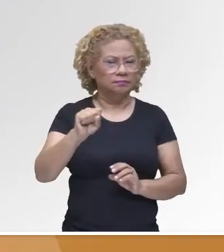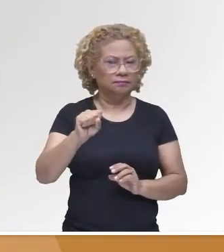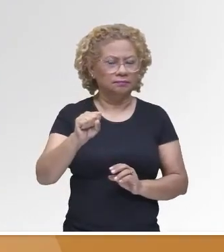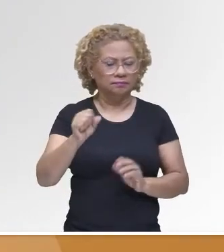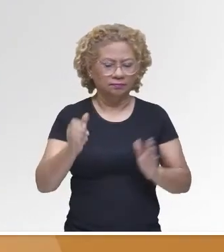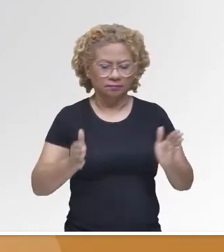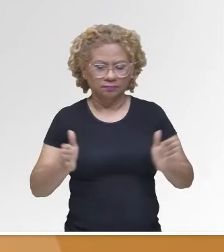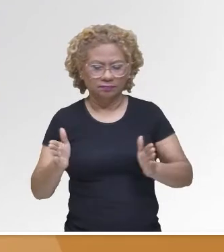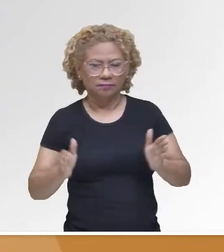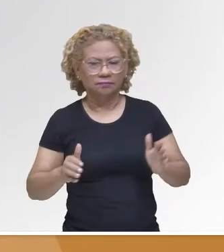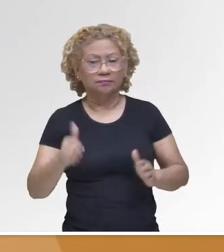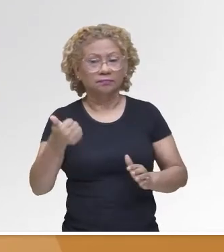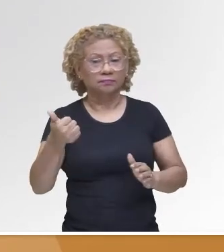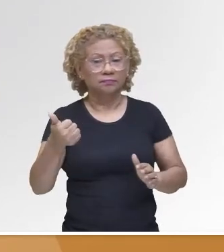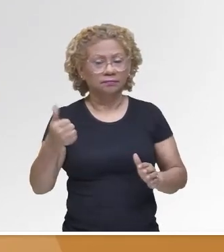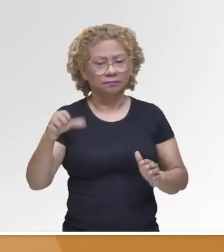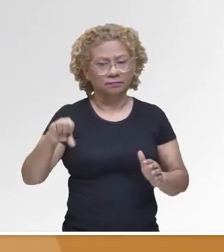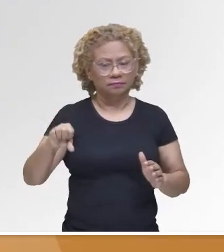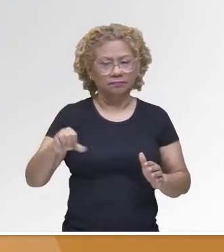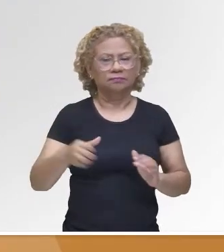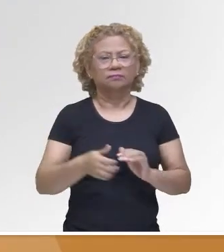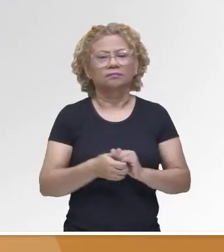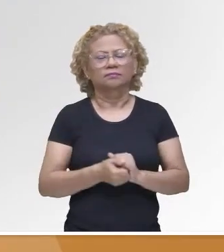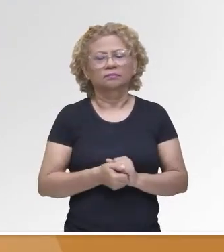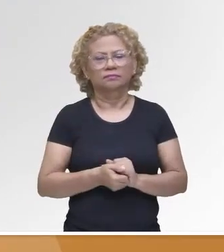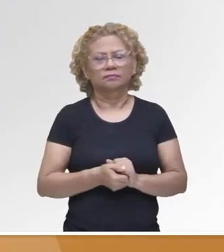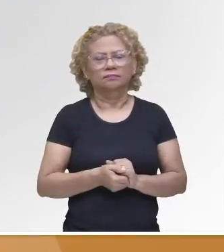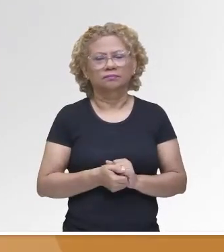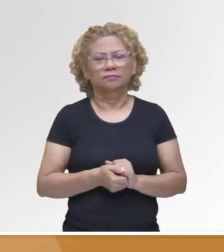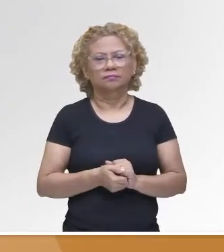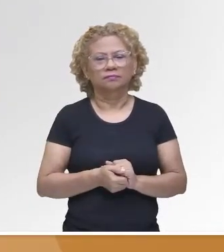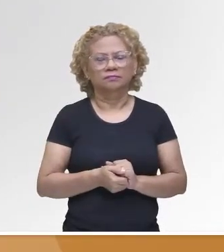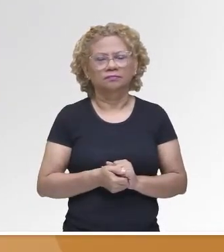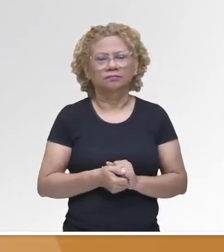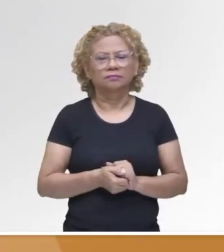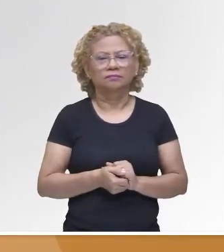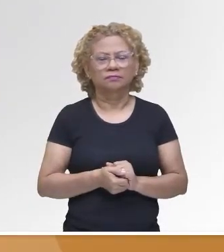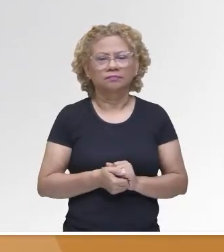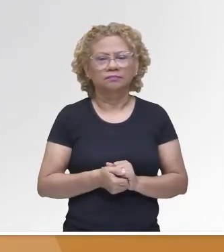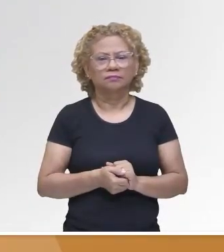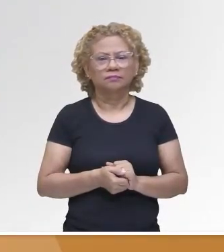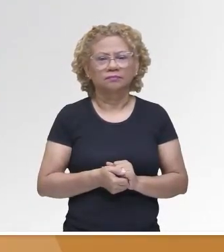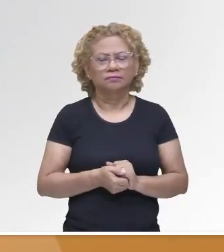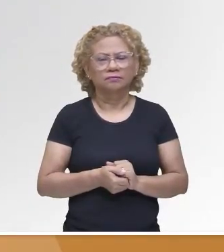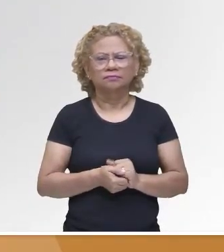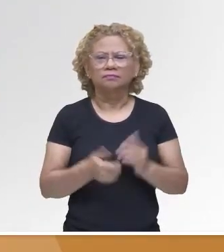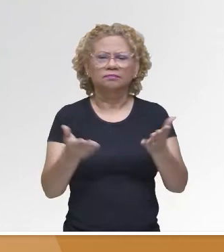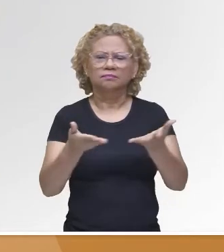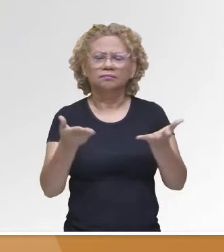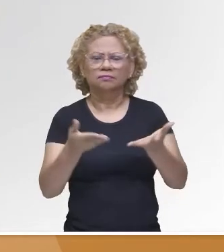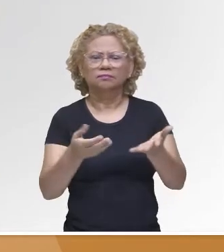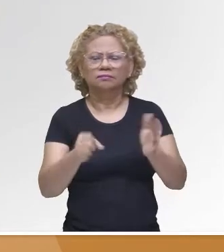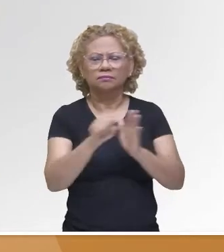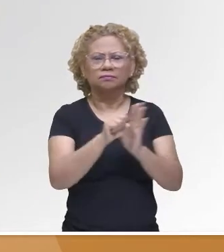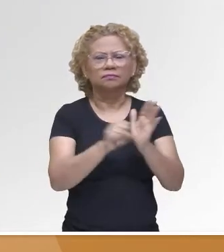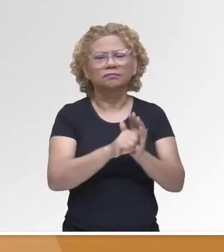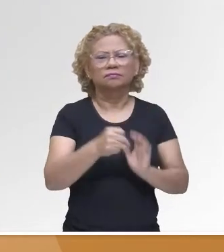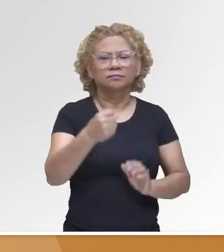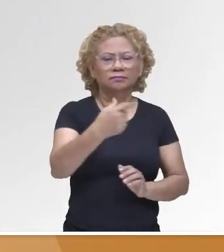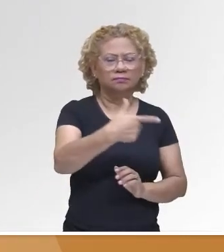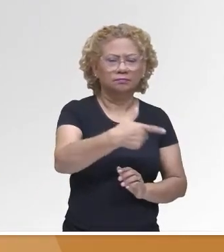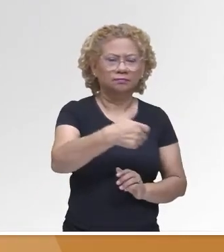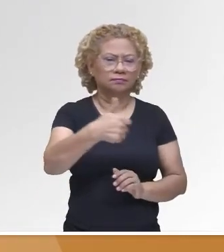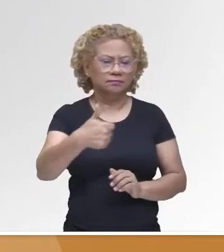ou até mesmo no início da década, né, do século XXI agora, já não são os mesmos para a época de